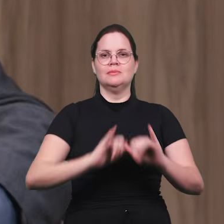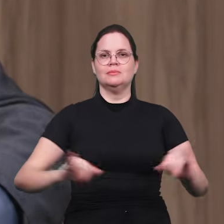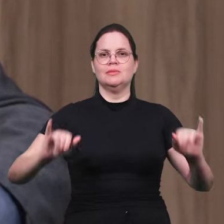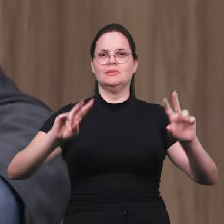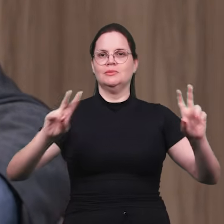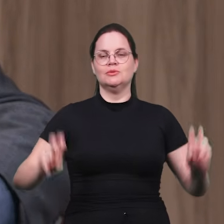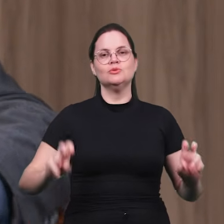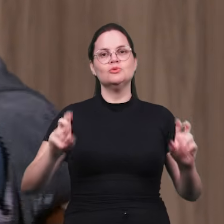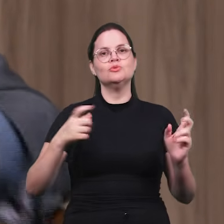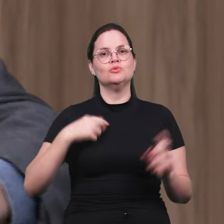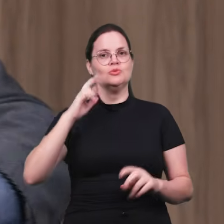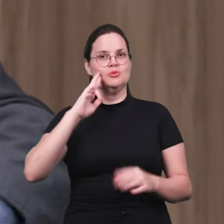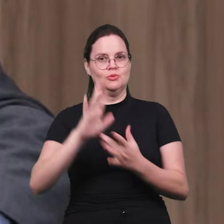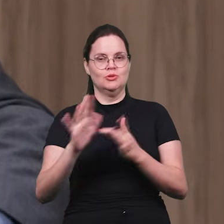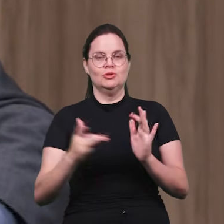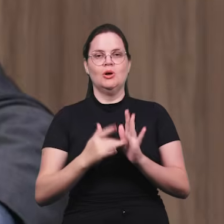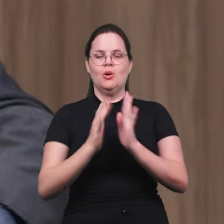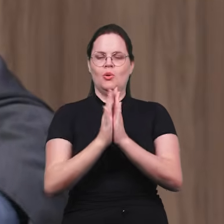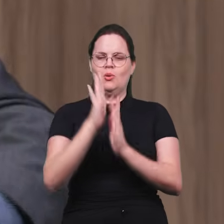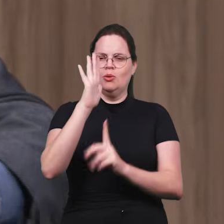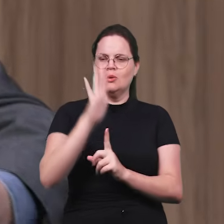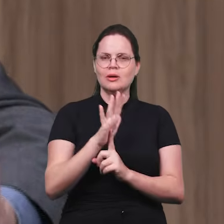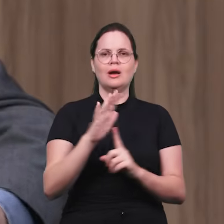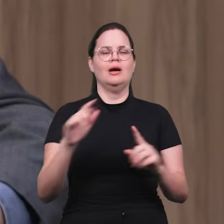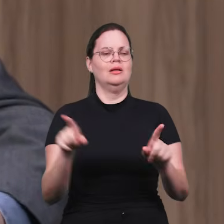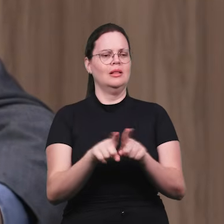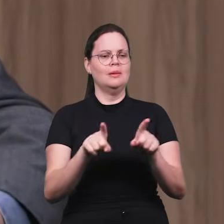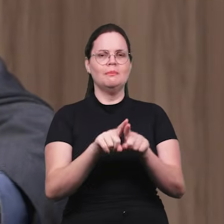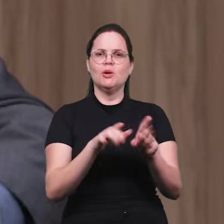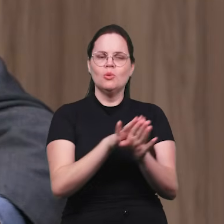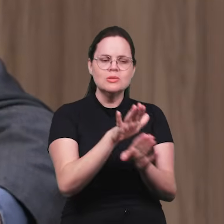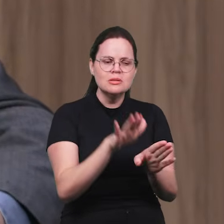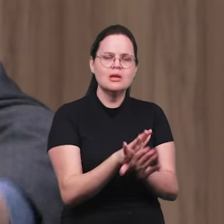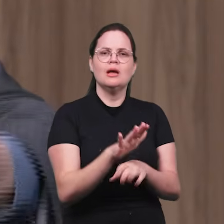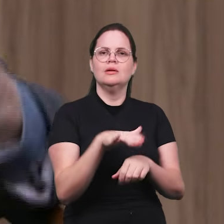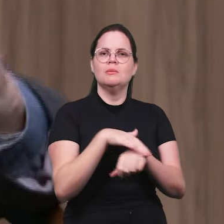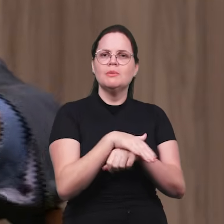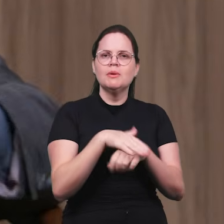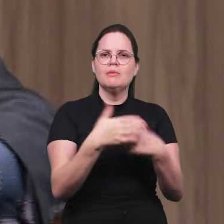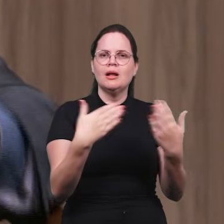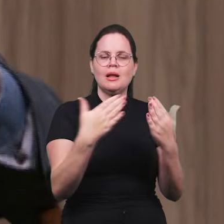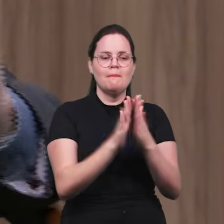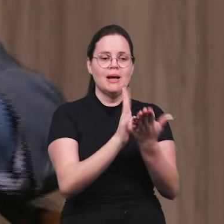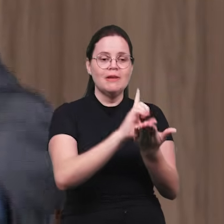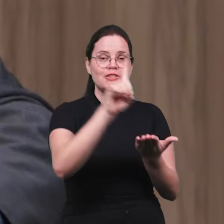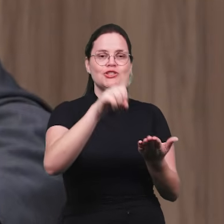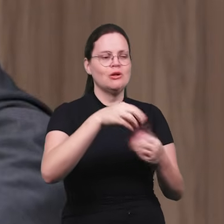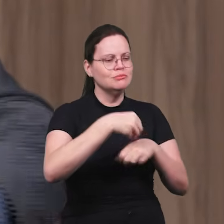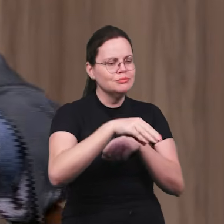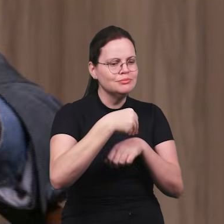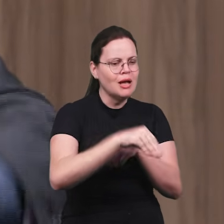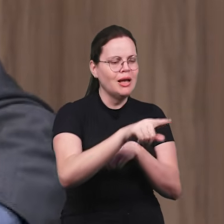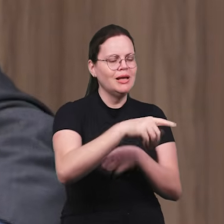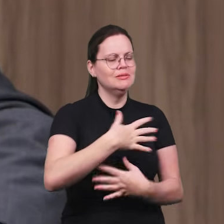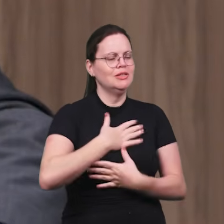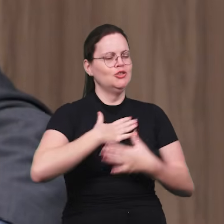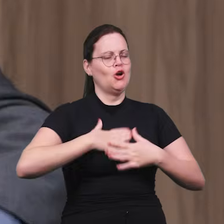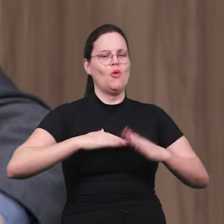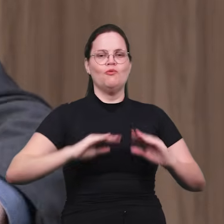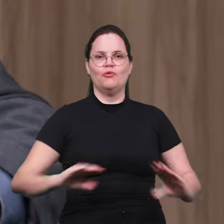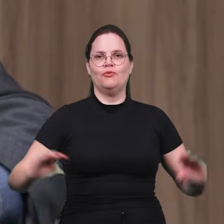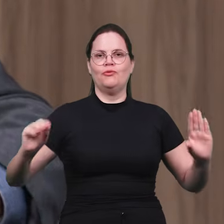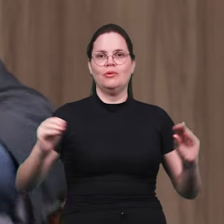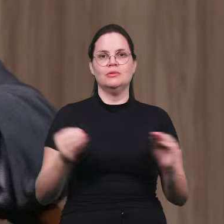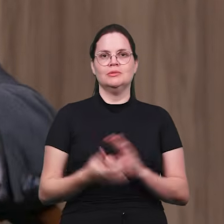Senhor, de ir lá fazer uma oração, dar uma palavra, trazer algo de conforto, é exatamente essa fala que o pastor